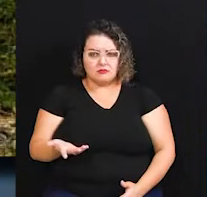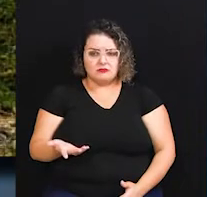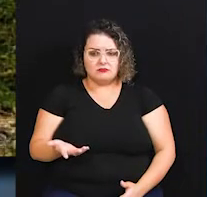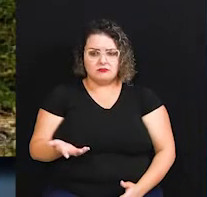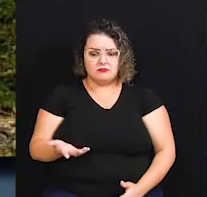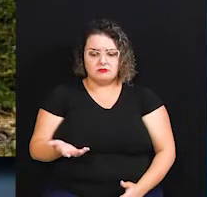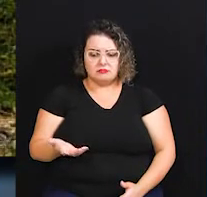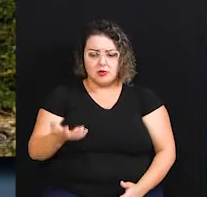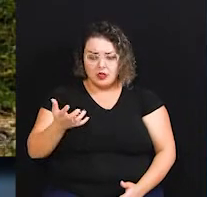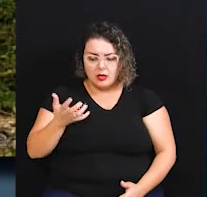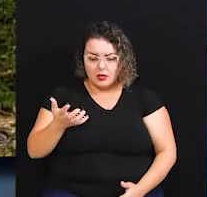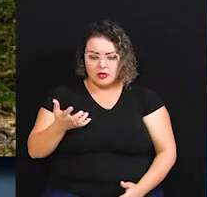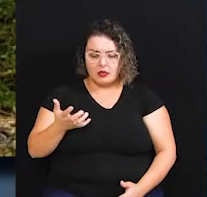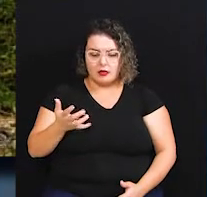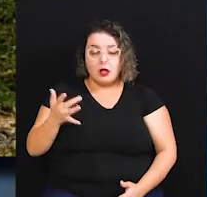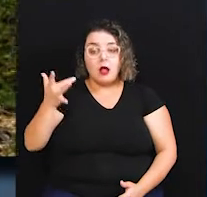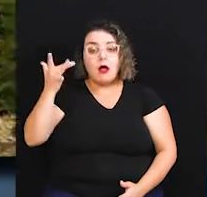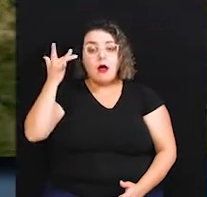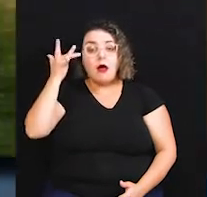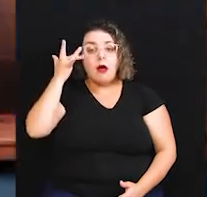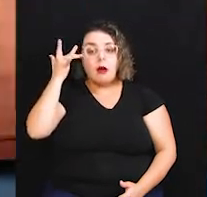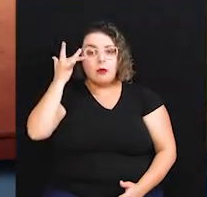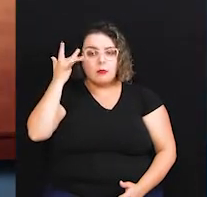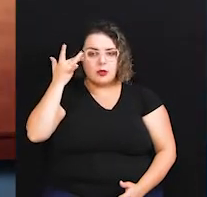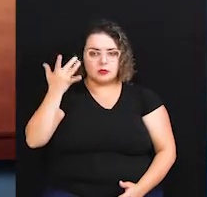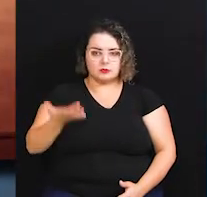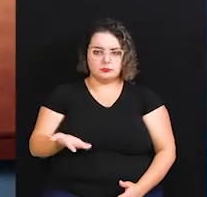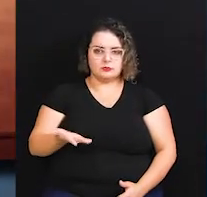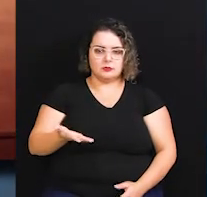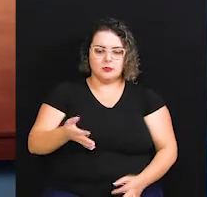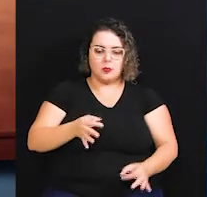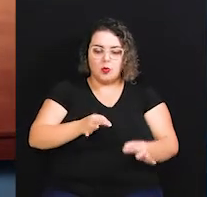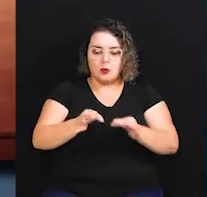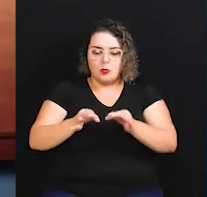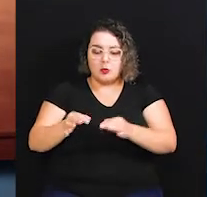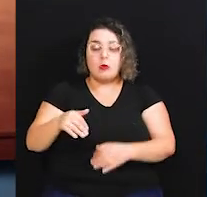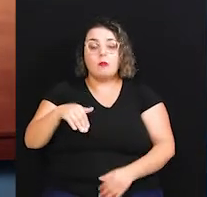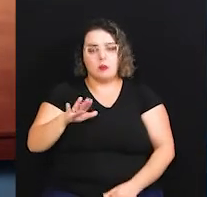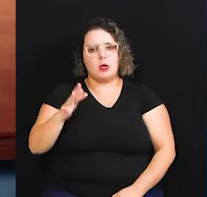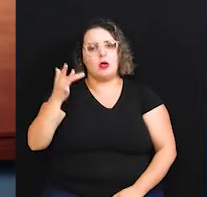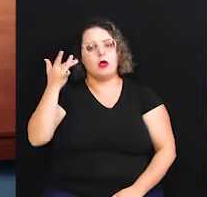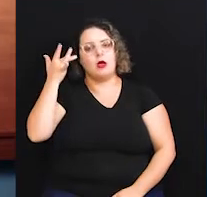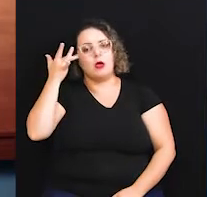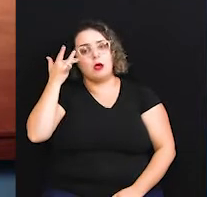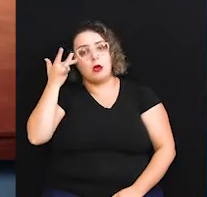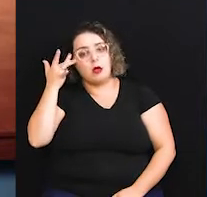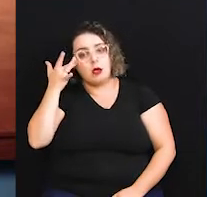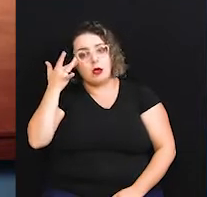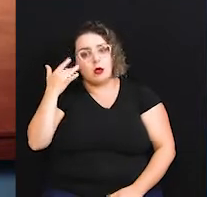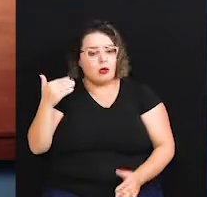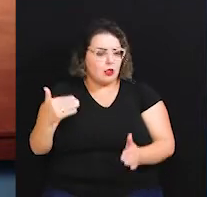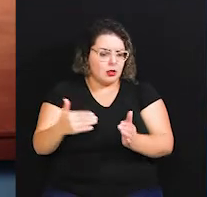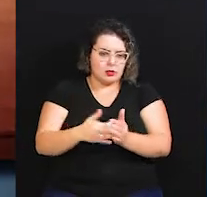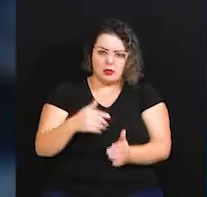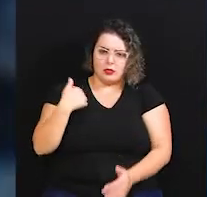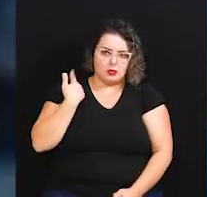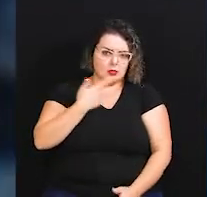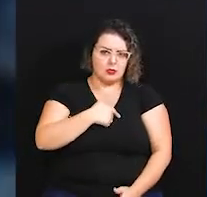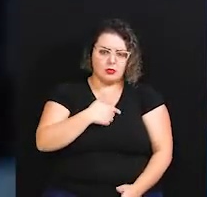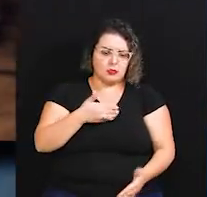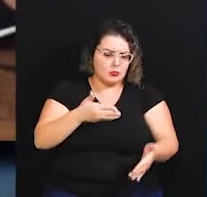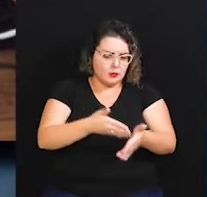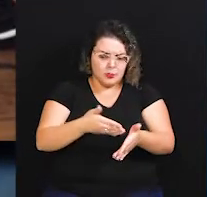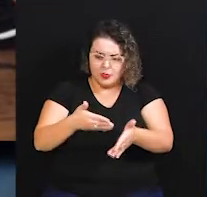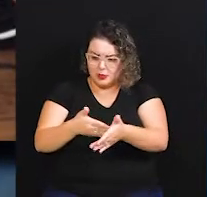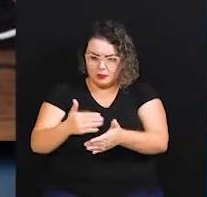Não, eu quero amadurecer. O projeto precisa cada vez mais amadurecer, porque até nós temos